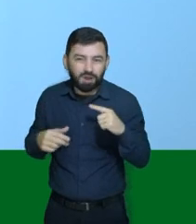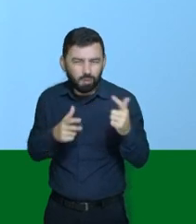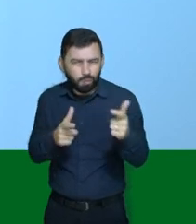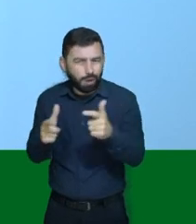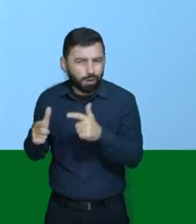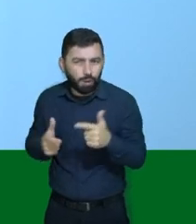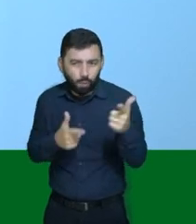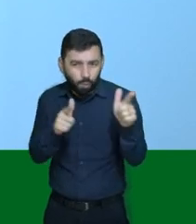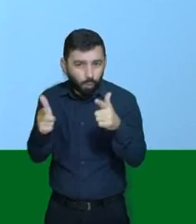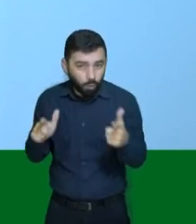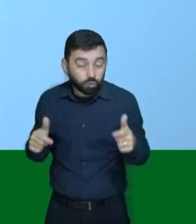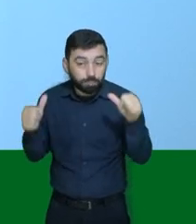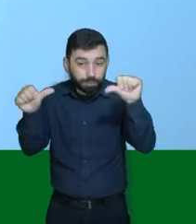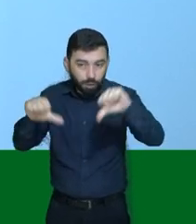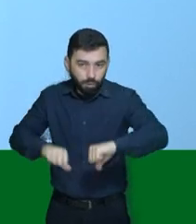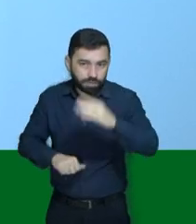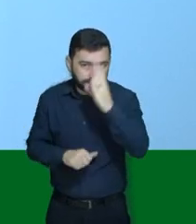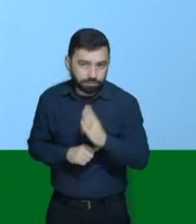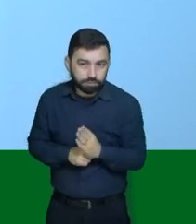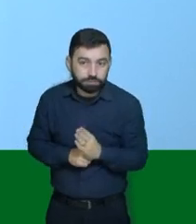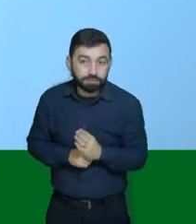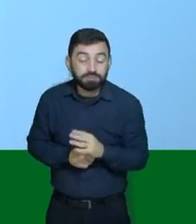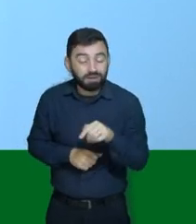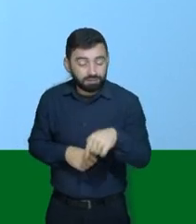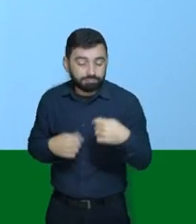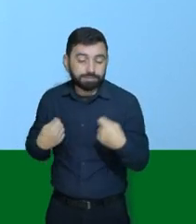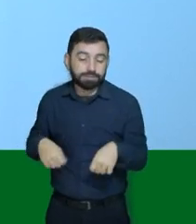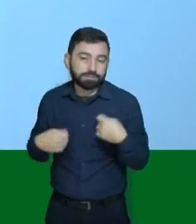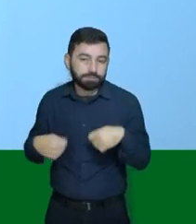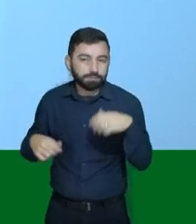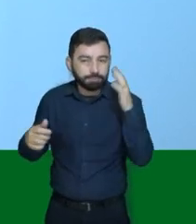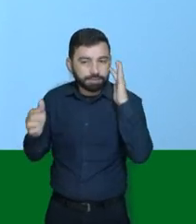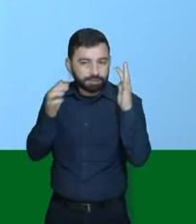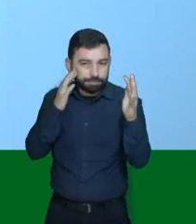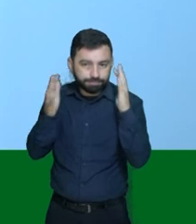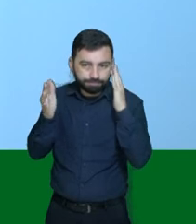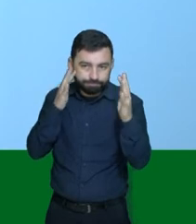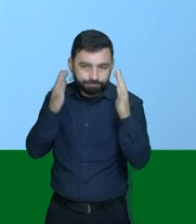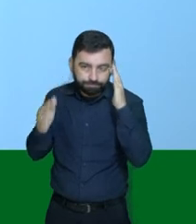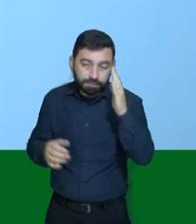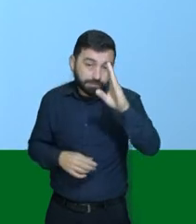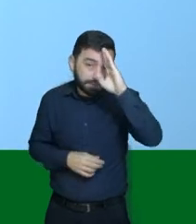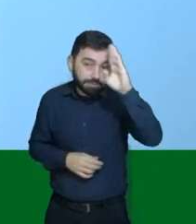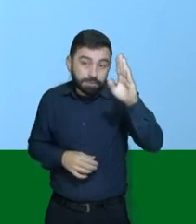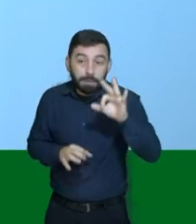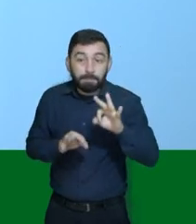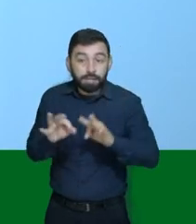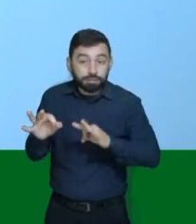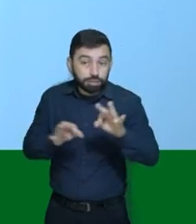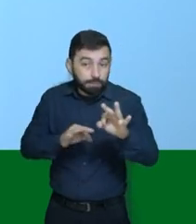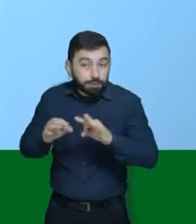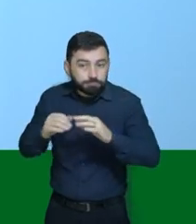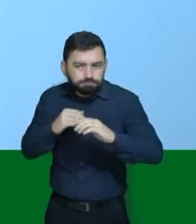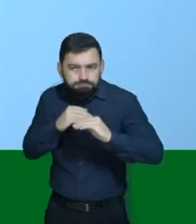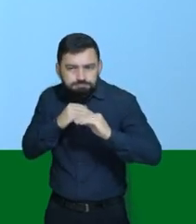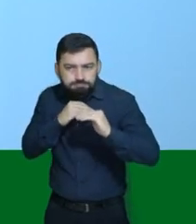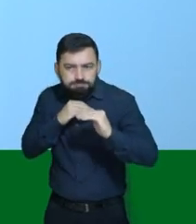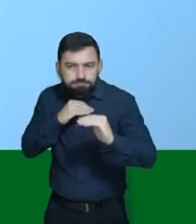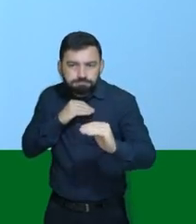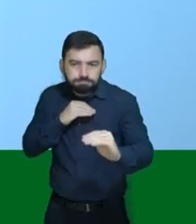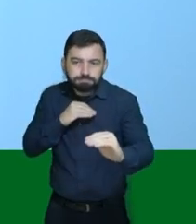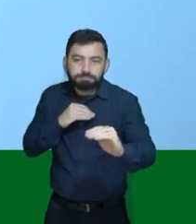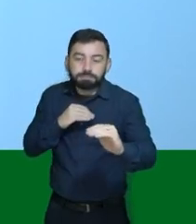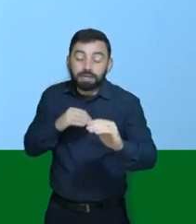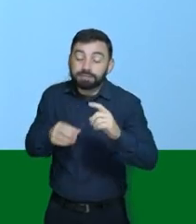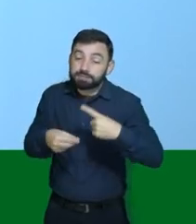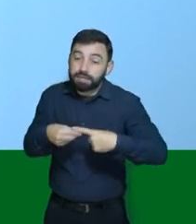lugares no Brasil que estão em piores situações, mas a gente tem que começar a pensar nisso, e principalmente planejamento urbano, né,